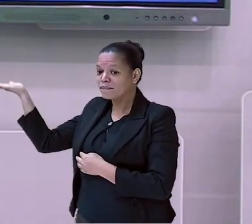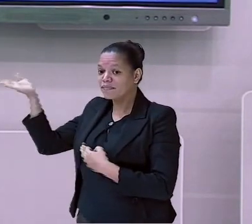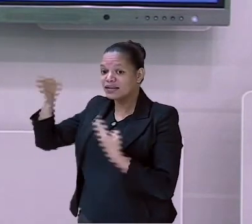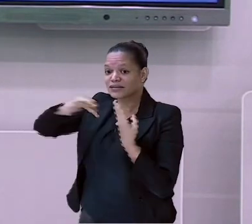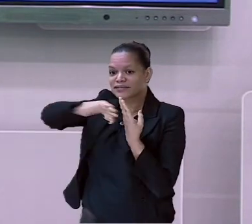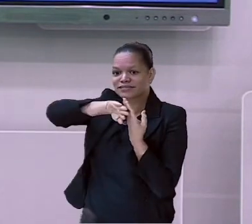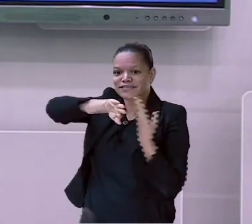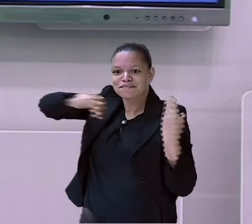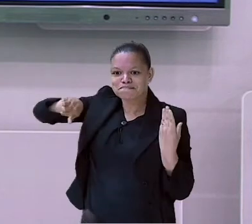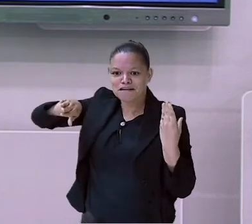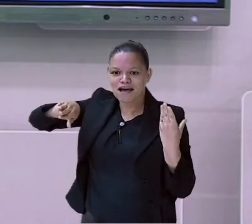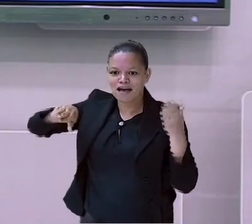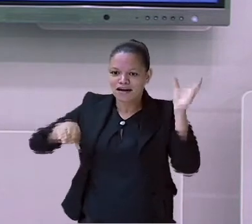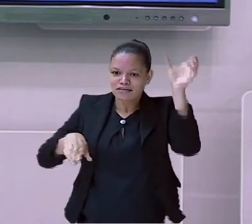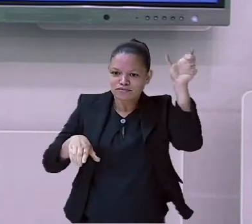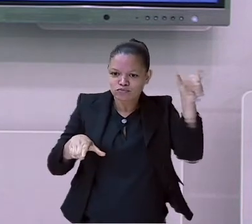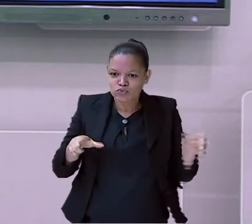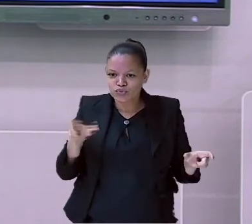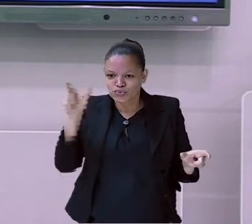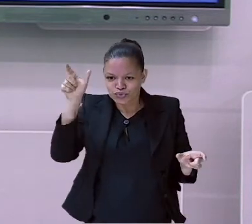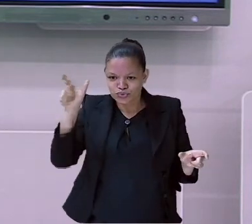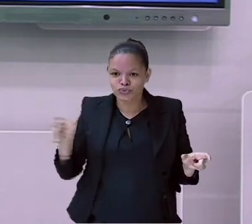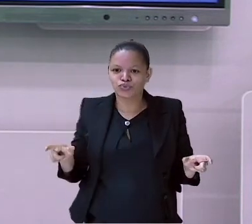colunas, tá bom?